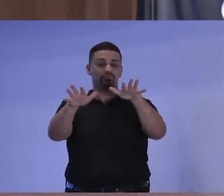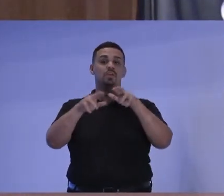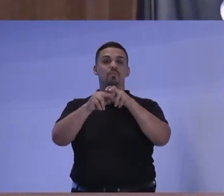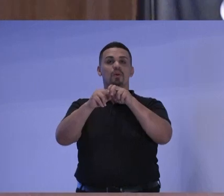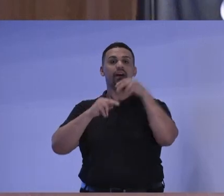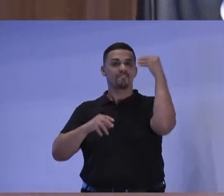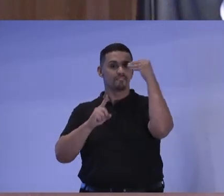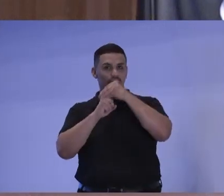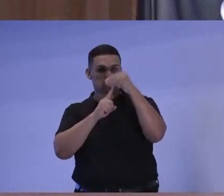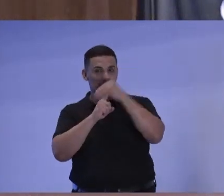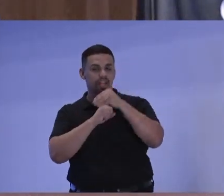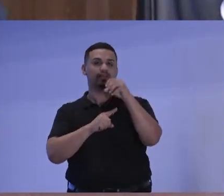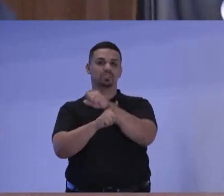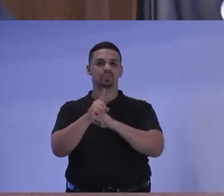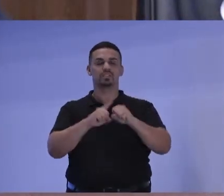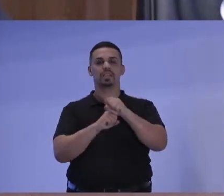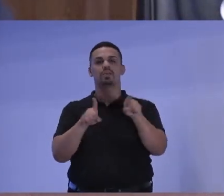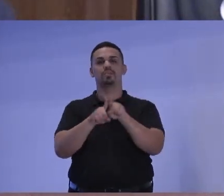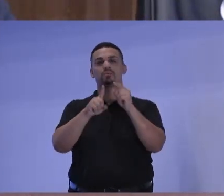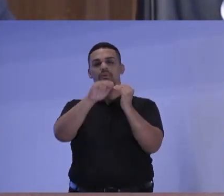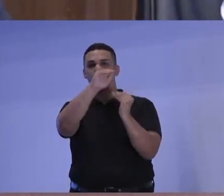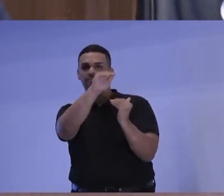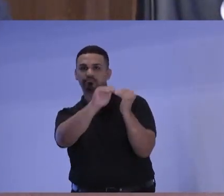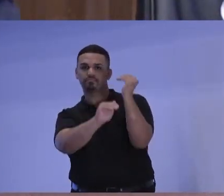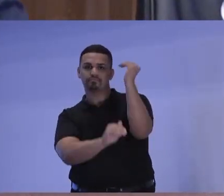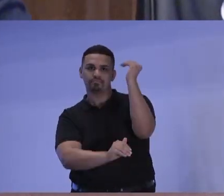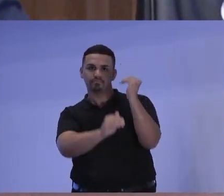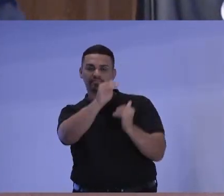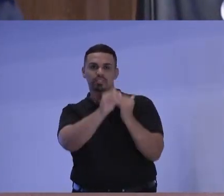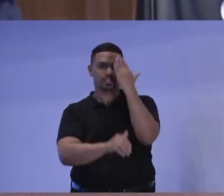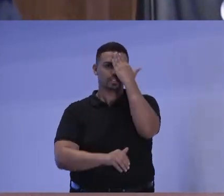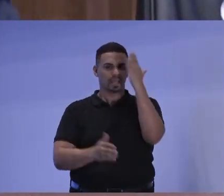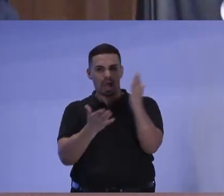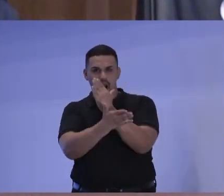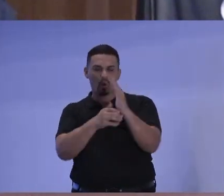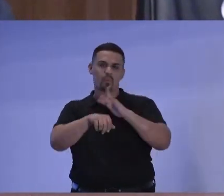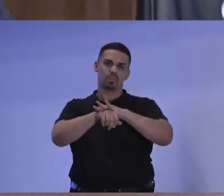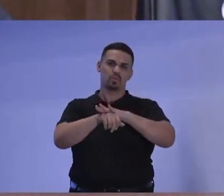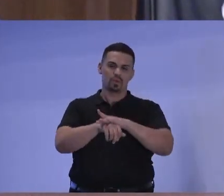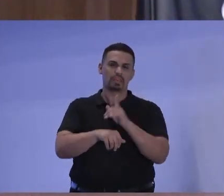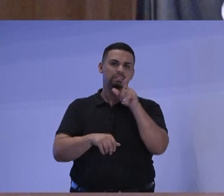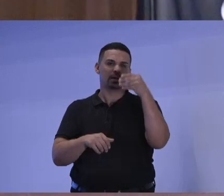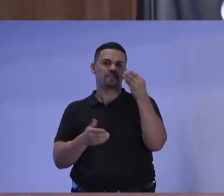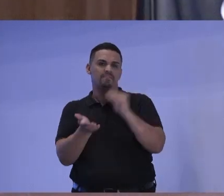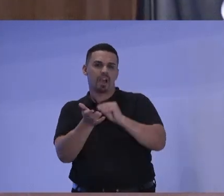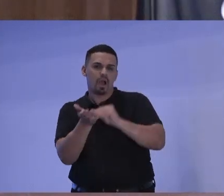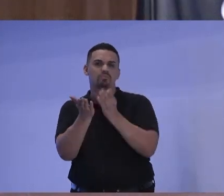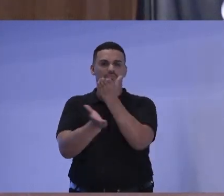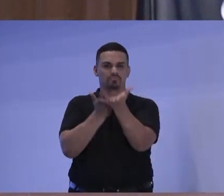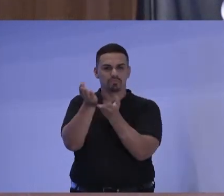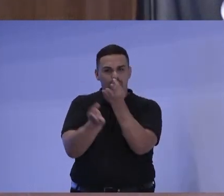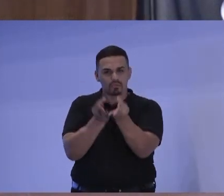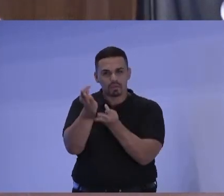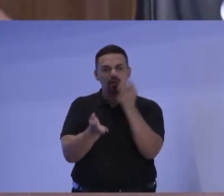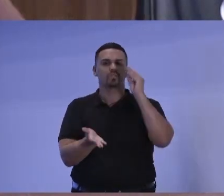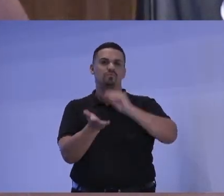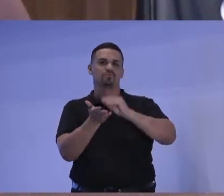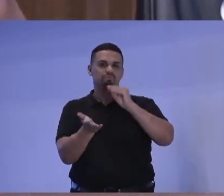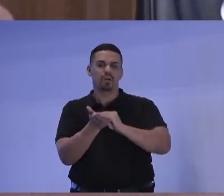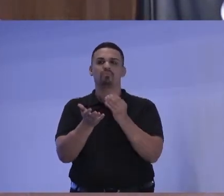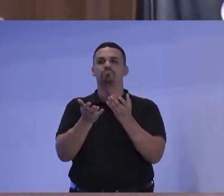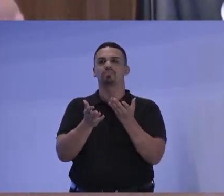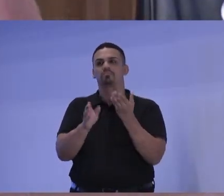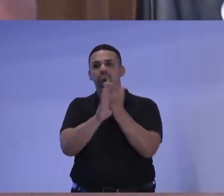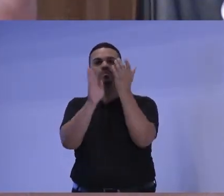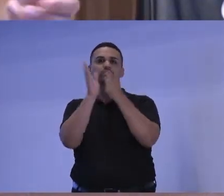social e da desigualdade, né? A gente sabe que em algumas doenças, a escassez de tratamento, de diagnóstico, a falta de qualidade dos serviços públicos,